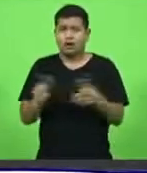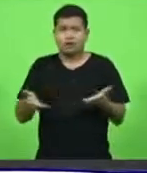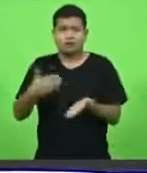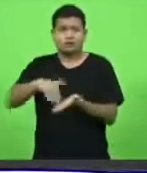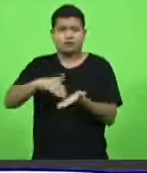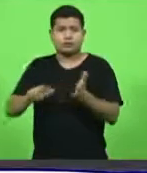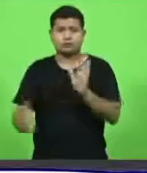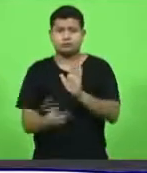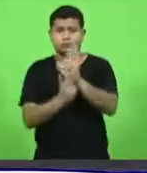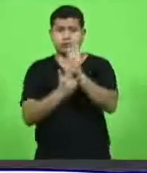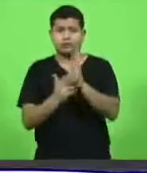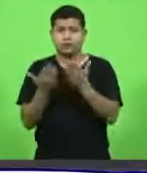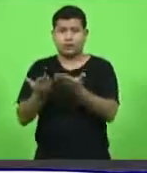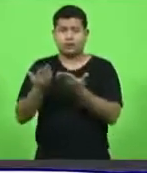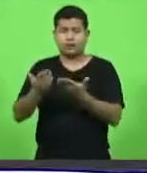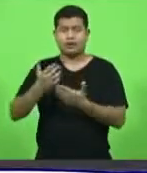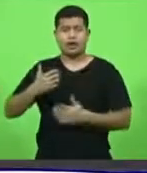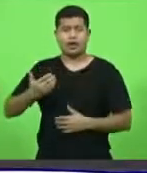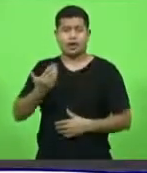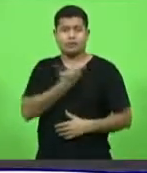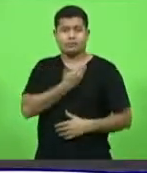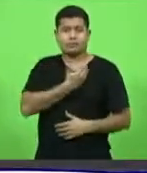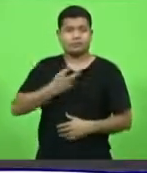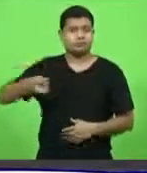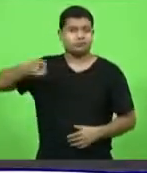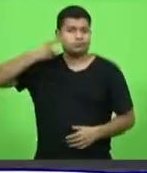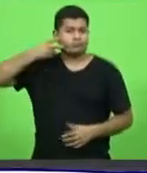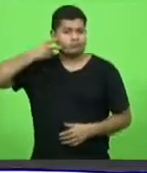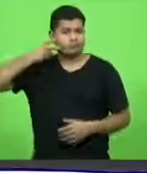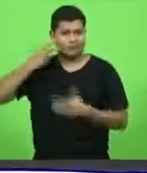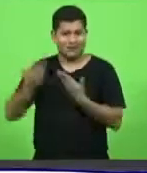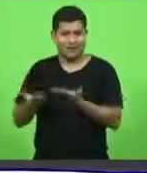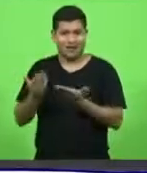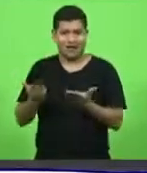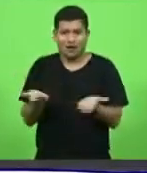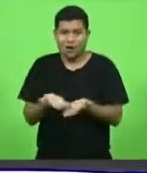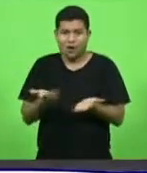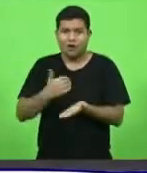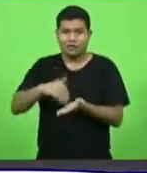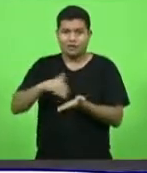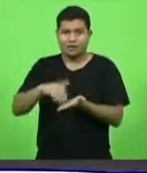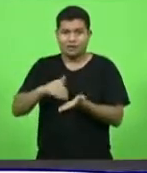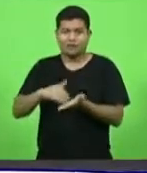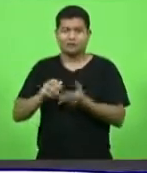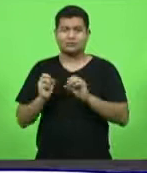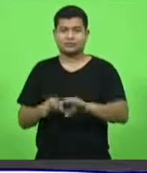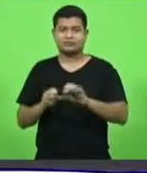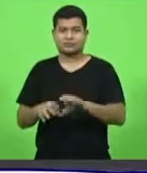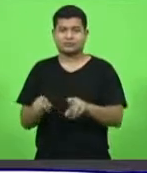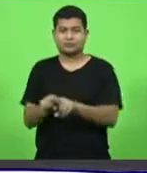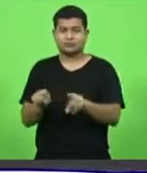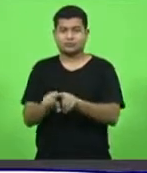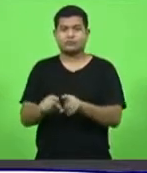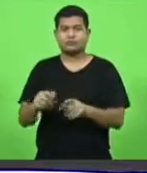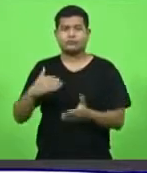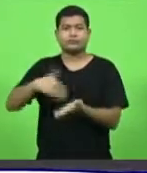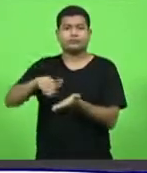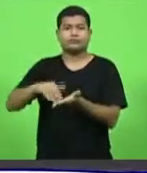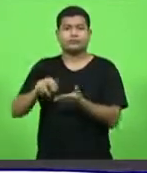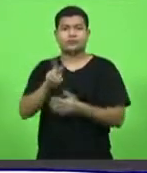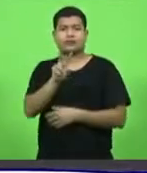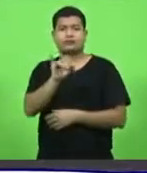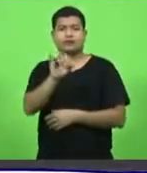o o piru nosso colega que recém assumiu o secretário Vieira da é Coronel Vieira da